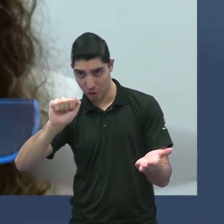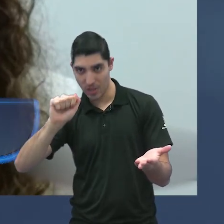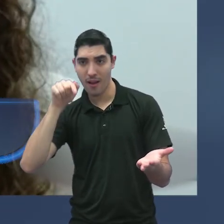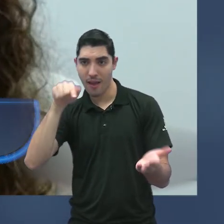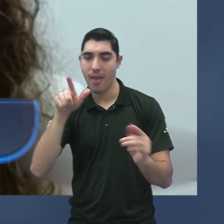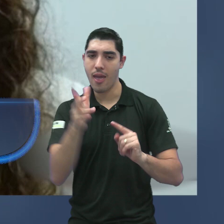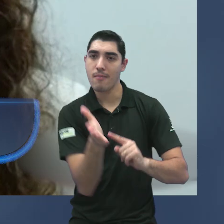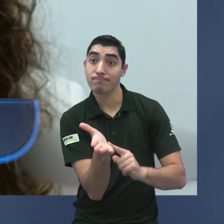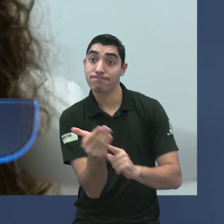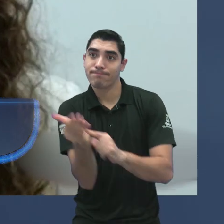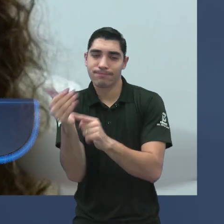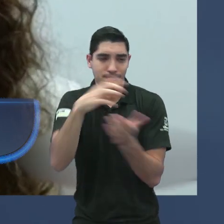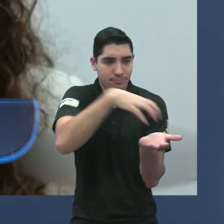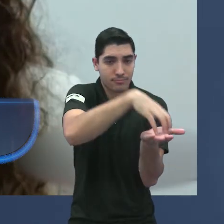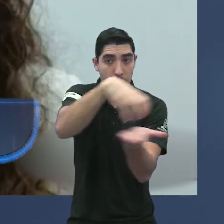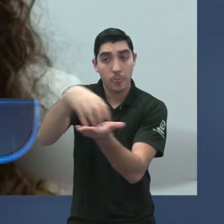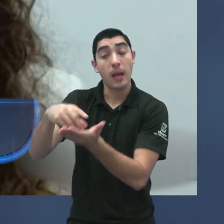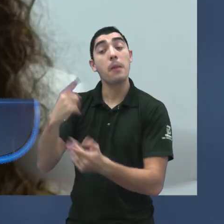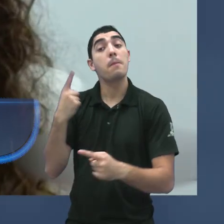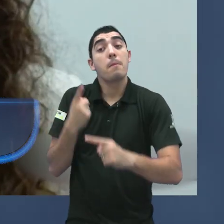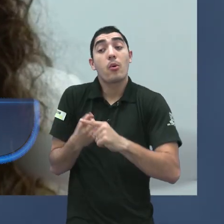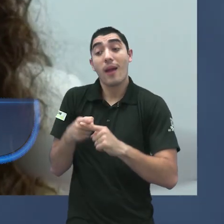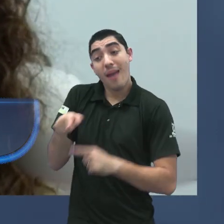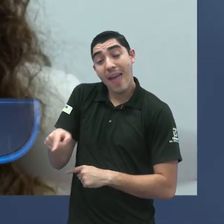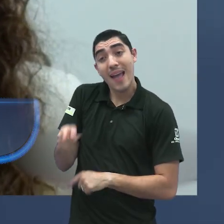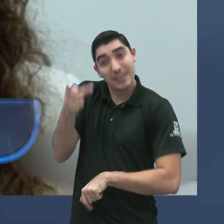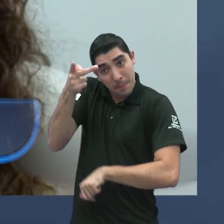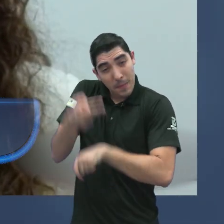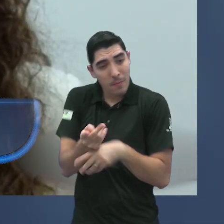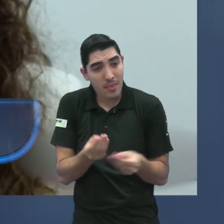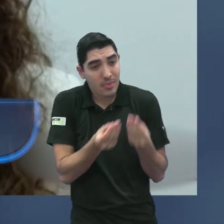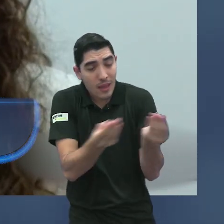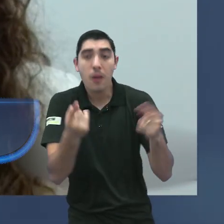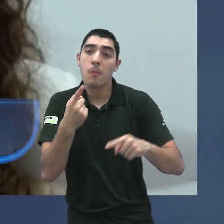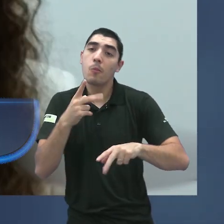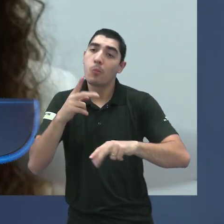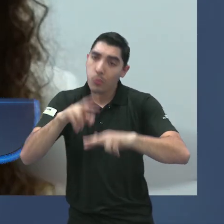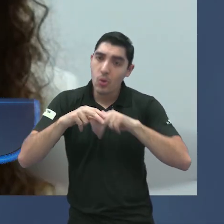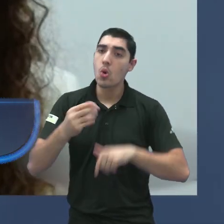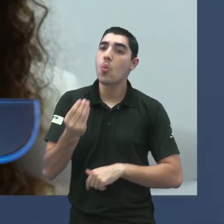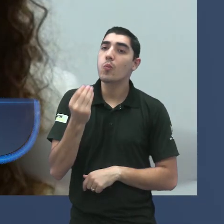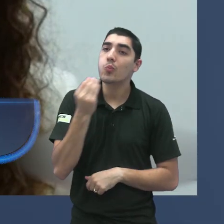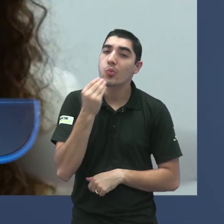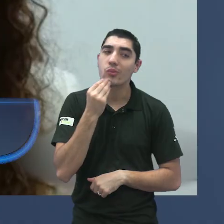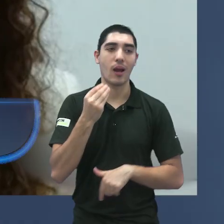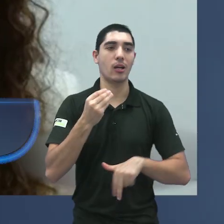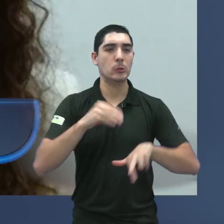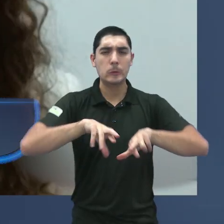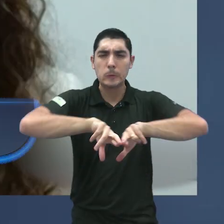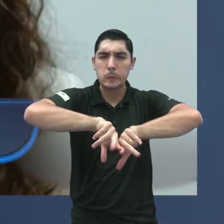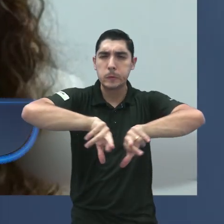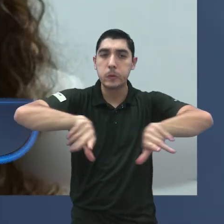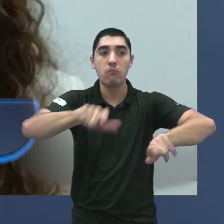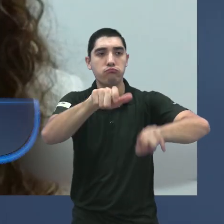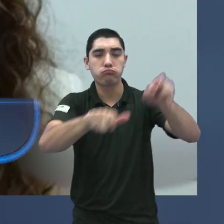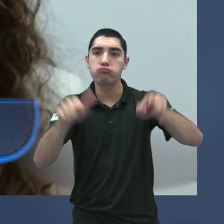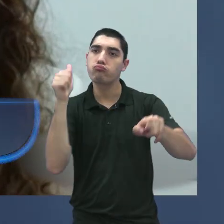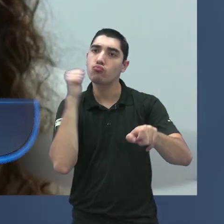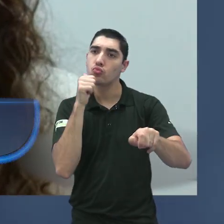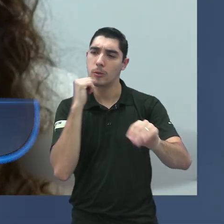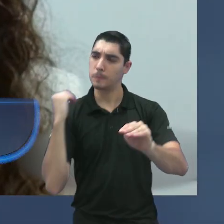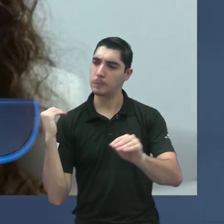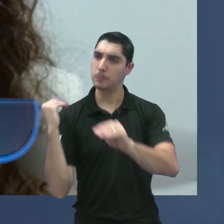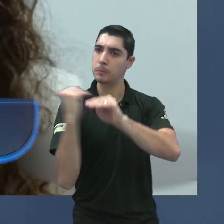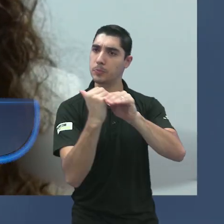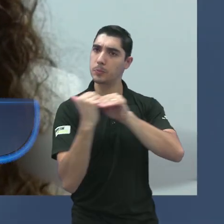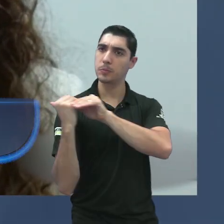experiência para a promoção da equidade de gênero. É essa a ideia que a gente tem com o prêmio, de ir mudando a